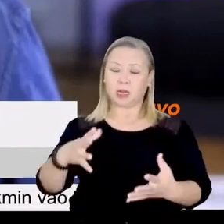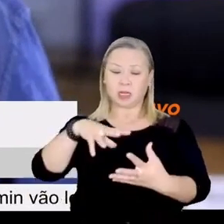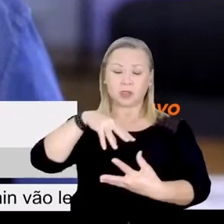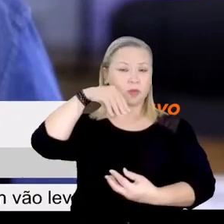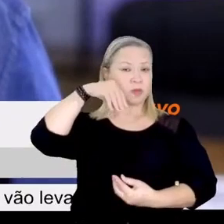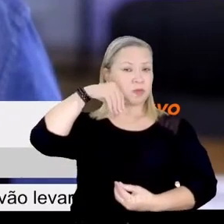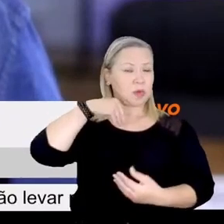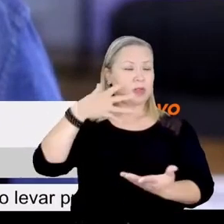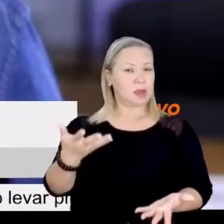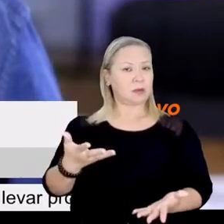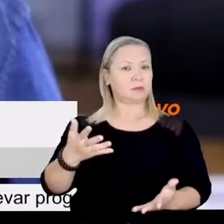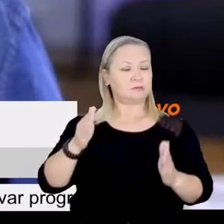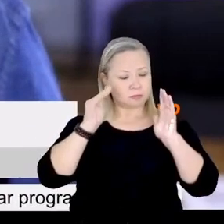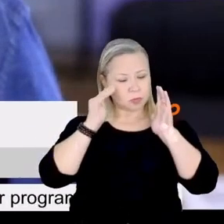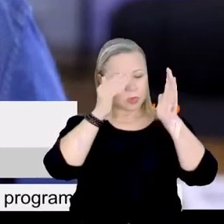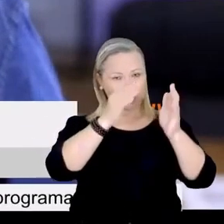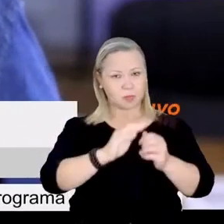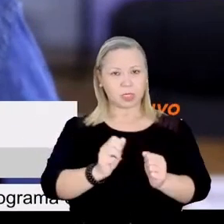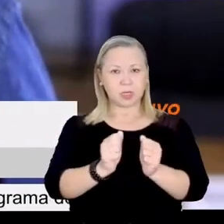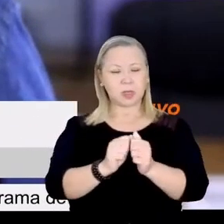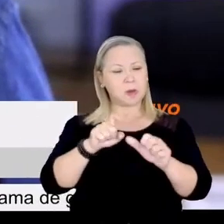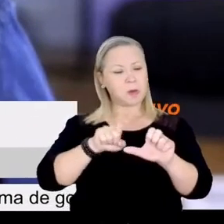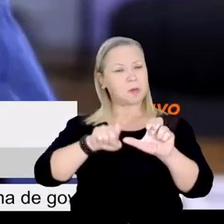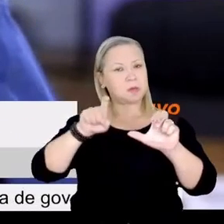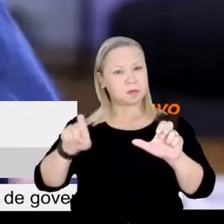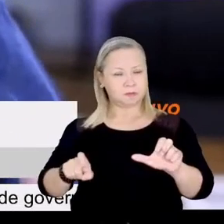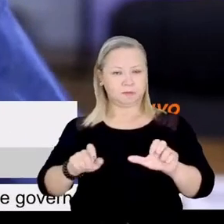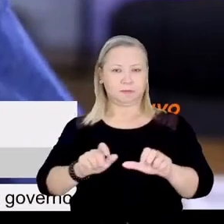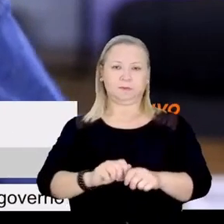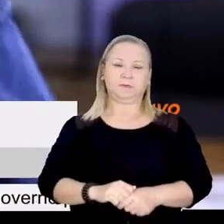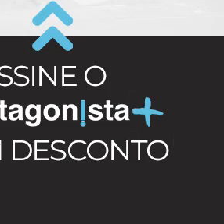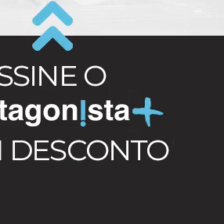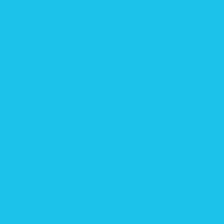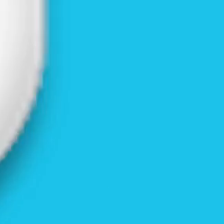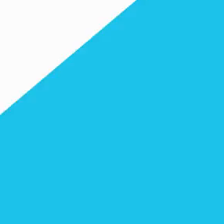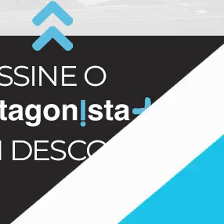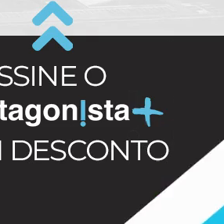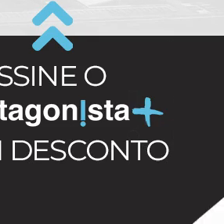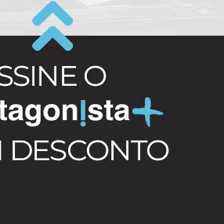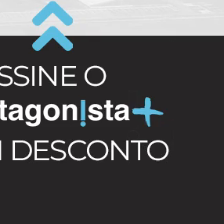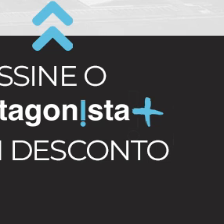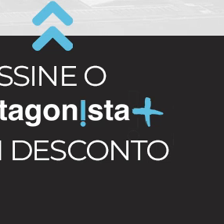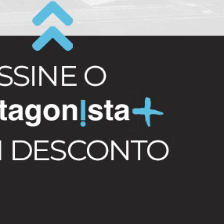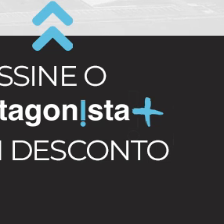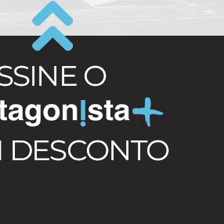e com independência. Não ficar utilizando o nome de Deus em vão.